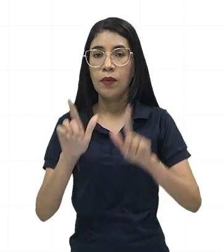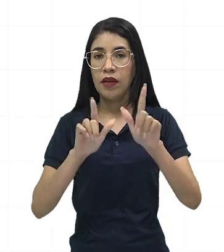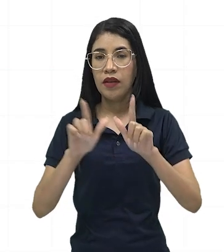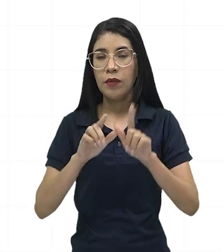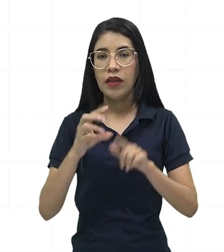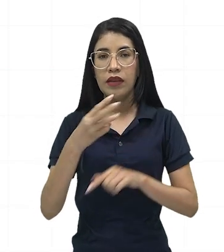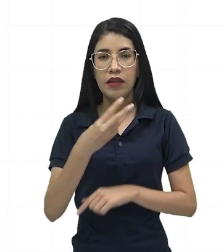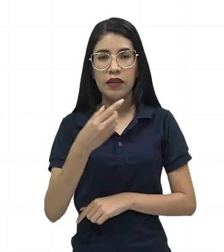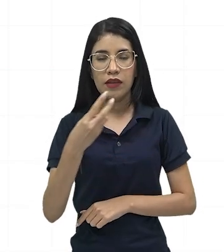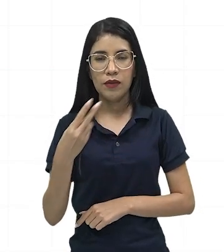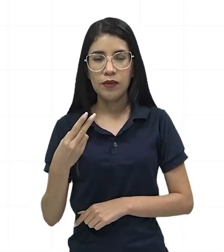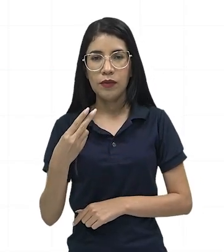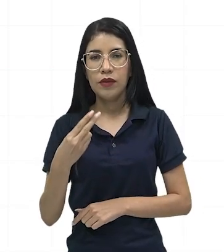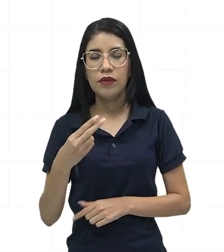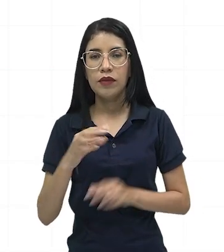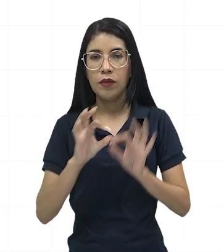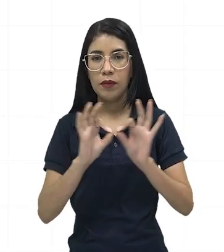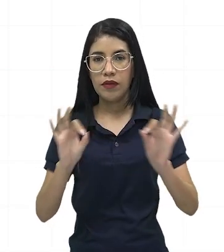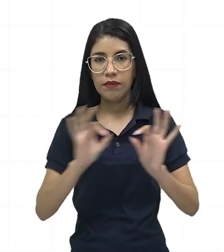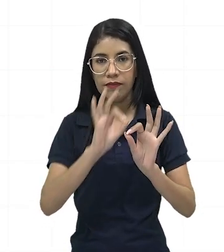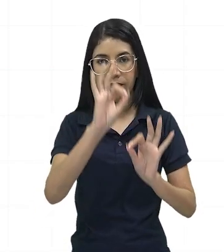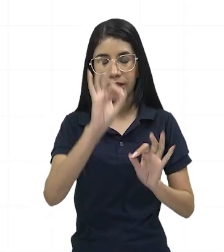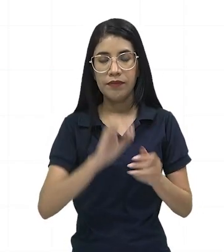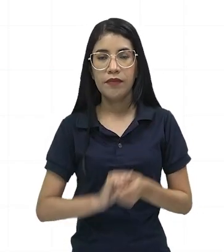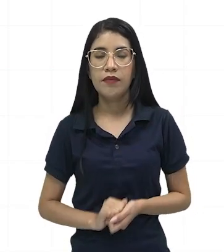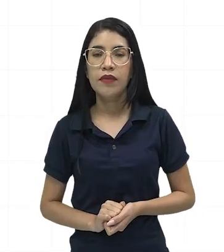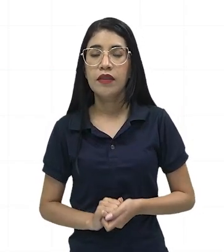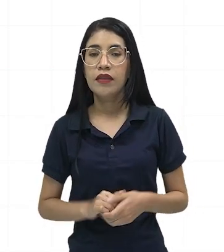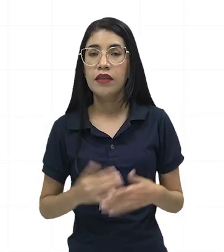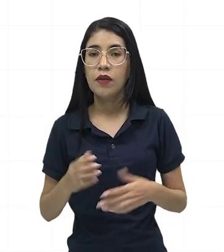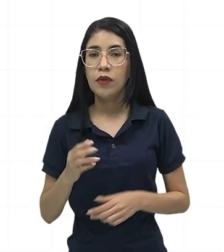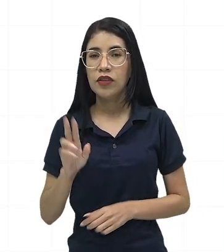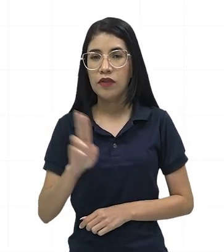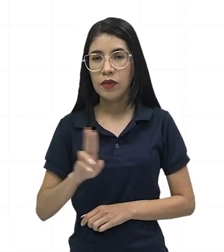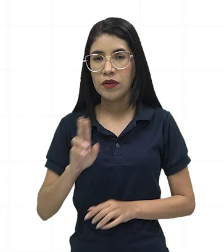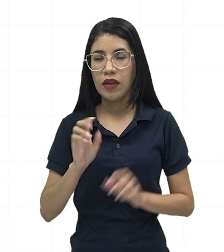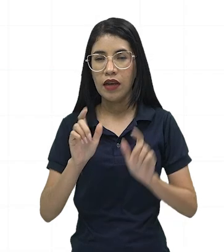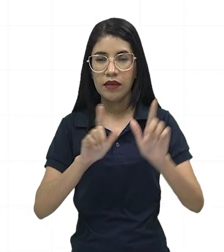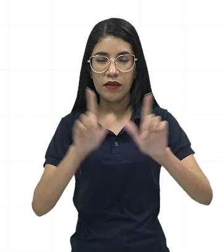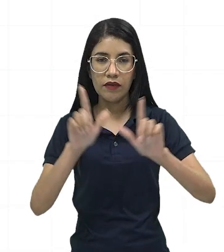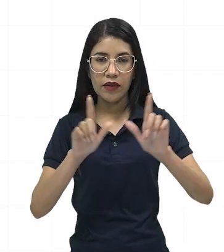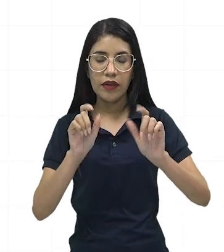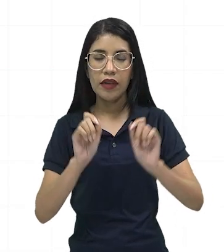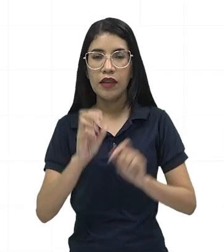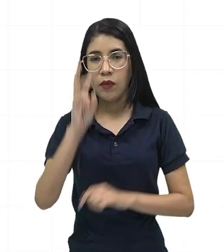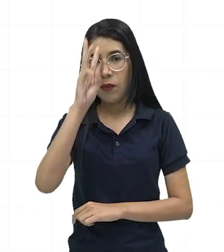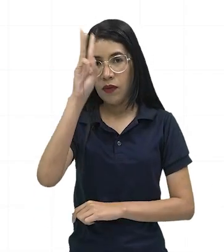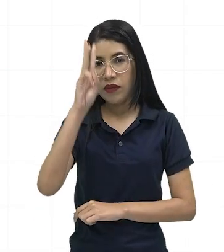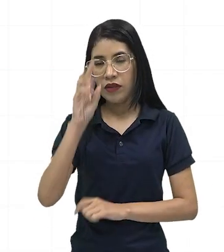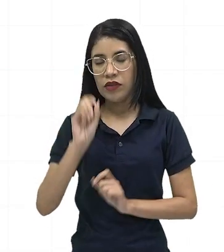32 polegadas. Para tanto, vamos considerar que esta TV possui uma potência de